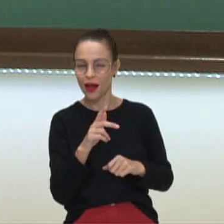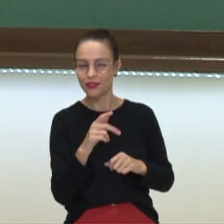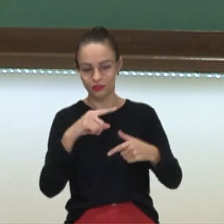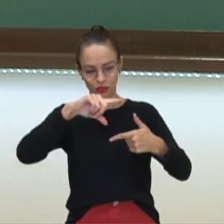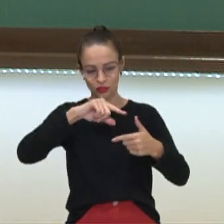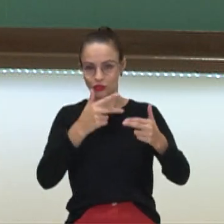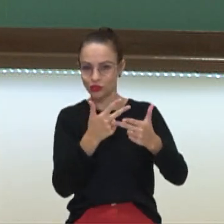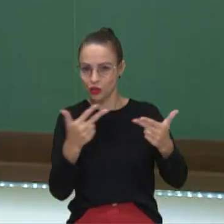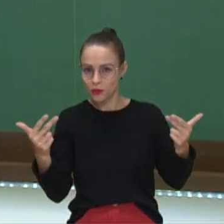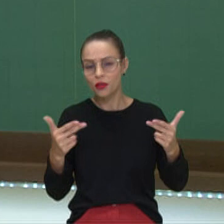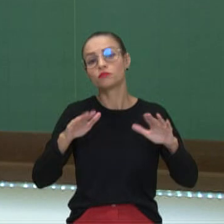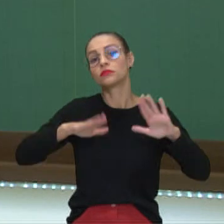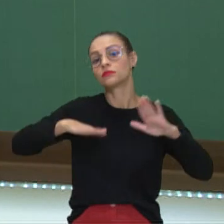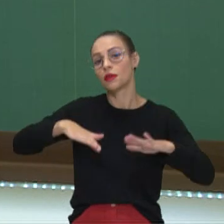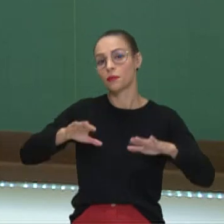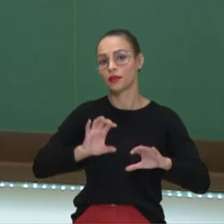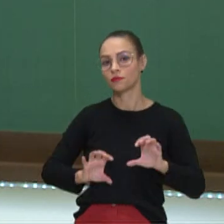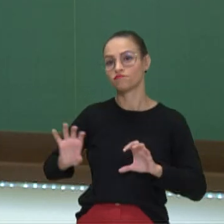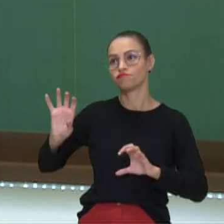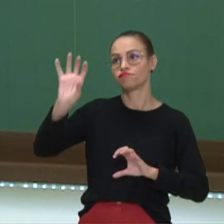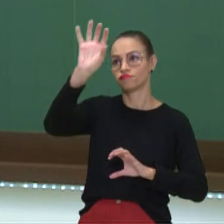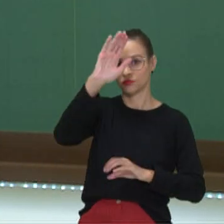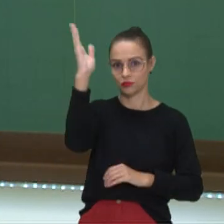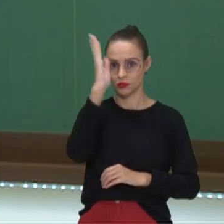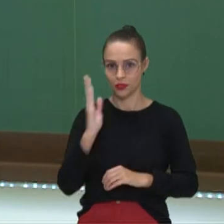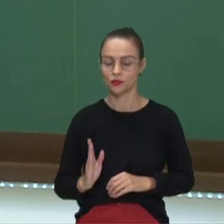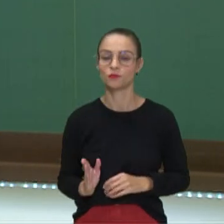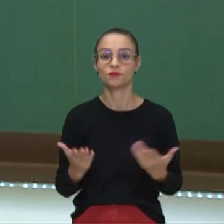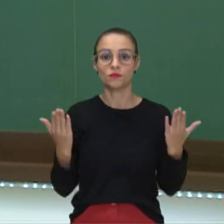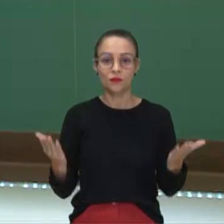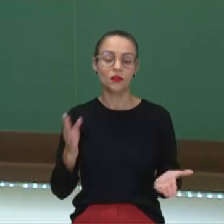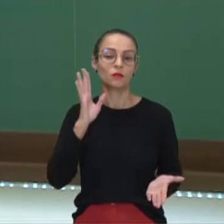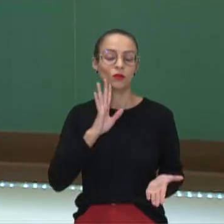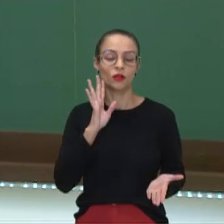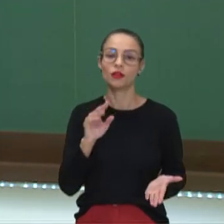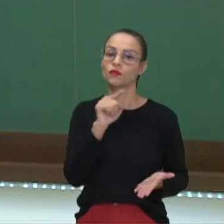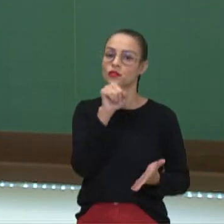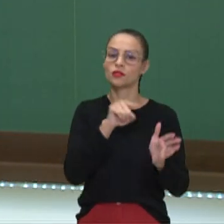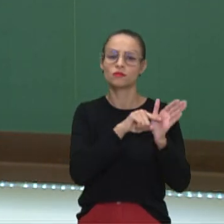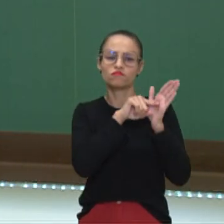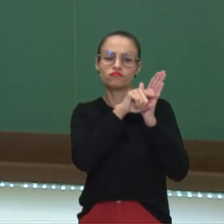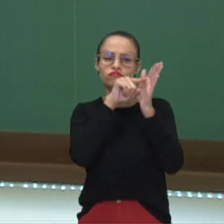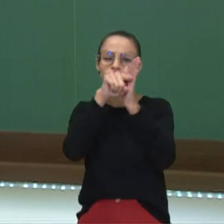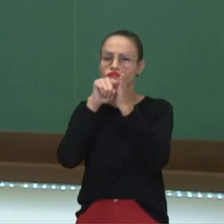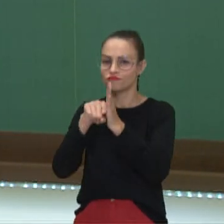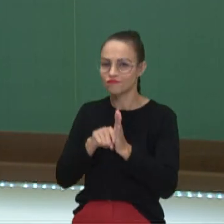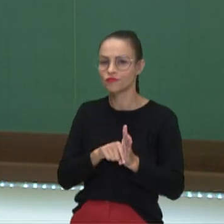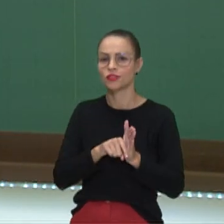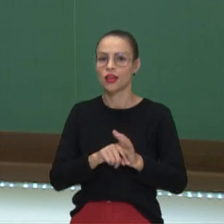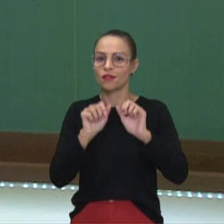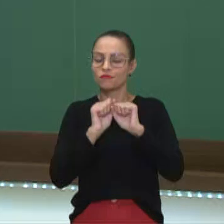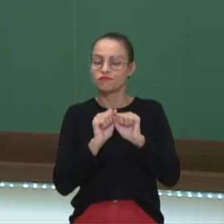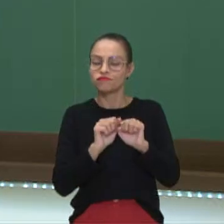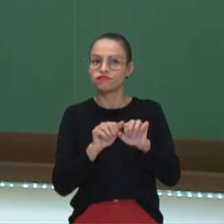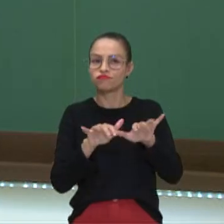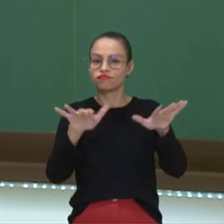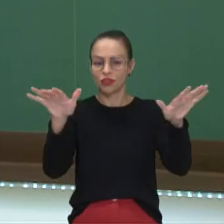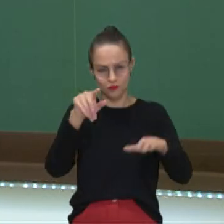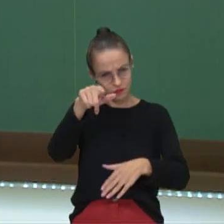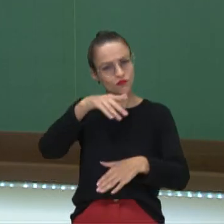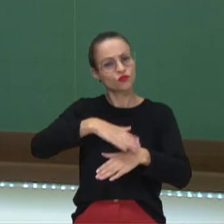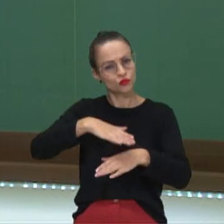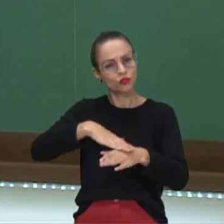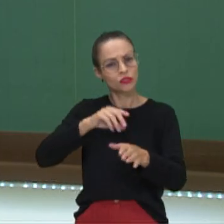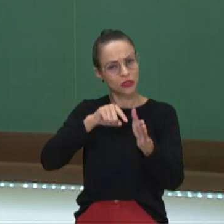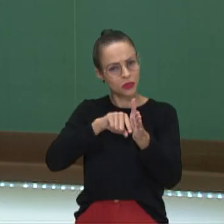região. Então, é bem bacana assim a gente pesquisar, olhar a nossa arte rupestre, está espalhada por aí. Pesquisem